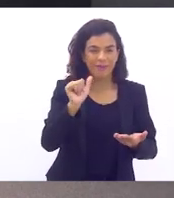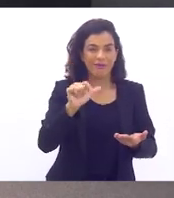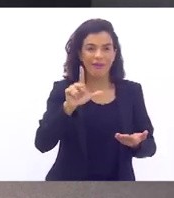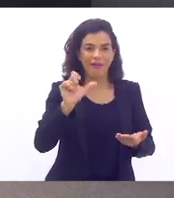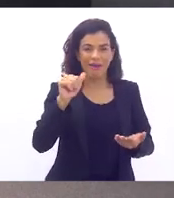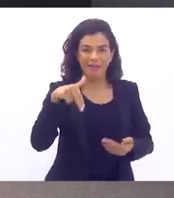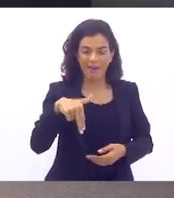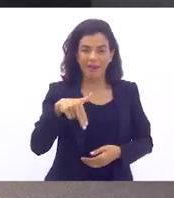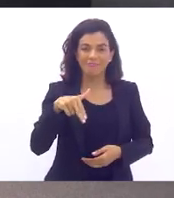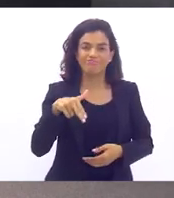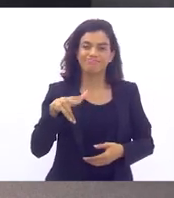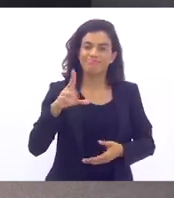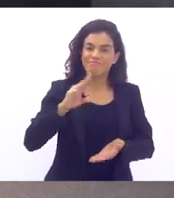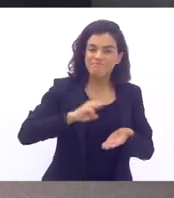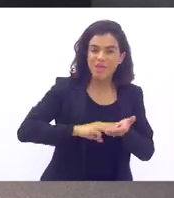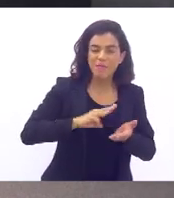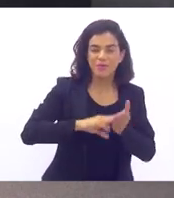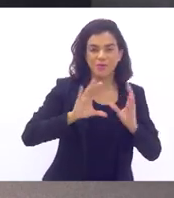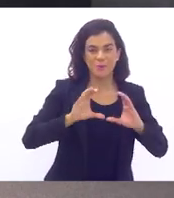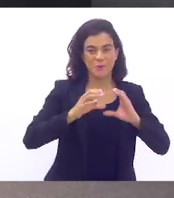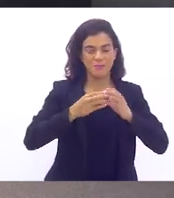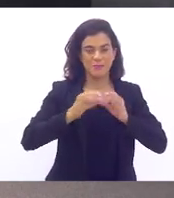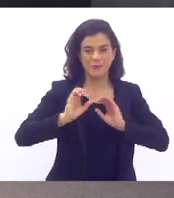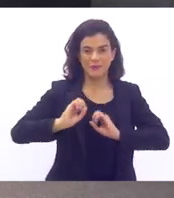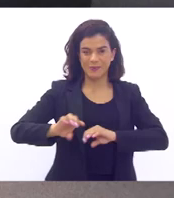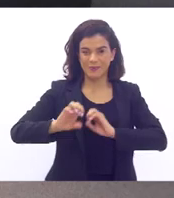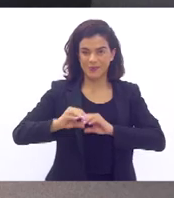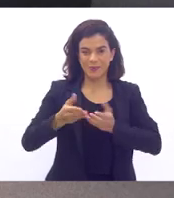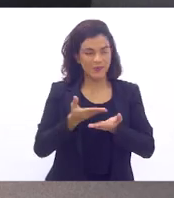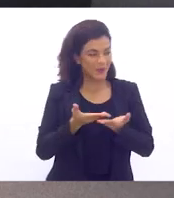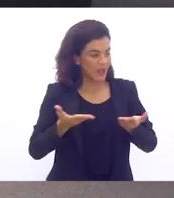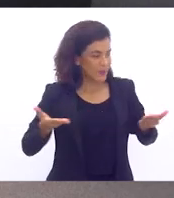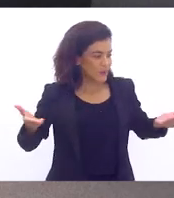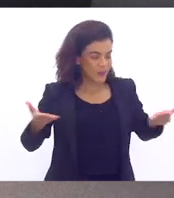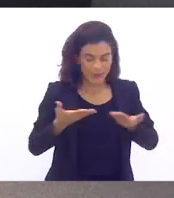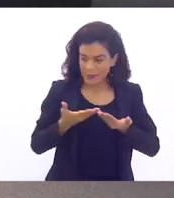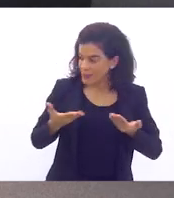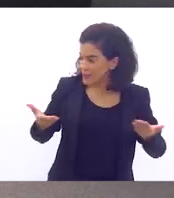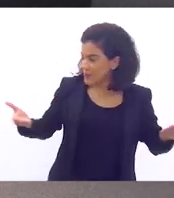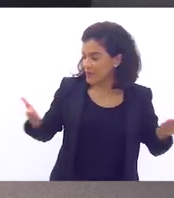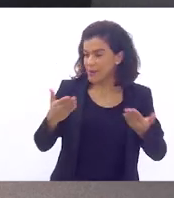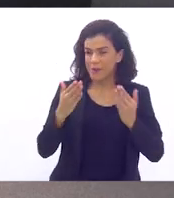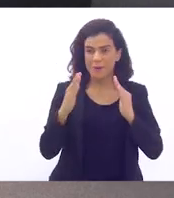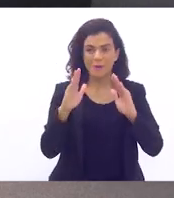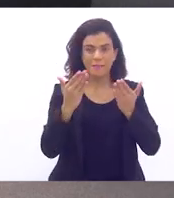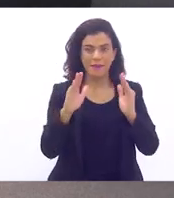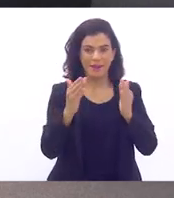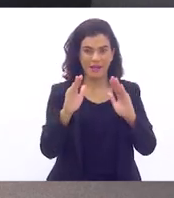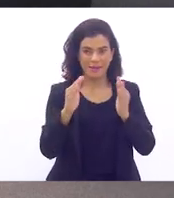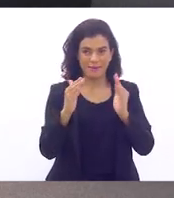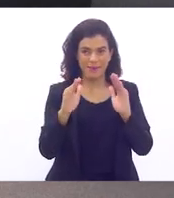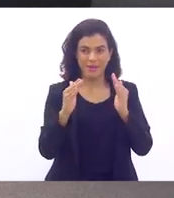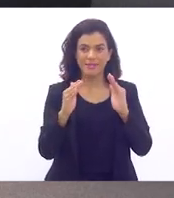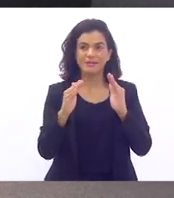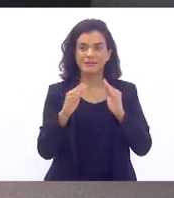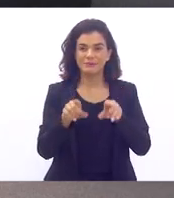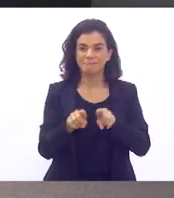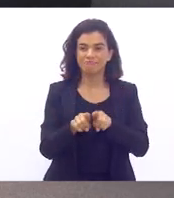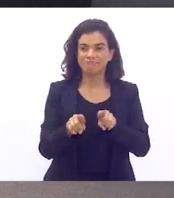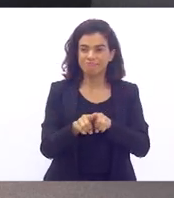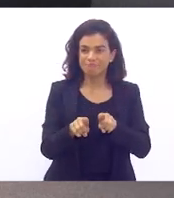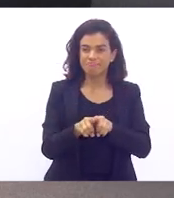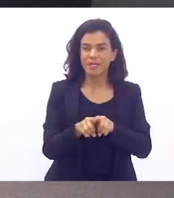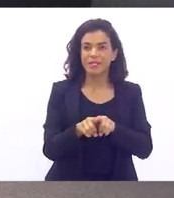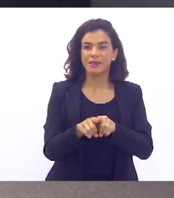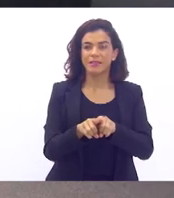da Comissão da educação e a todos na mesa gostaria também de parabenizar Taiane e dar parabéns e assim